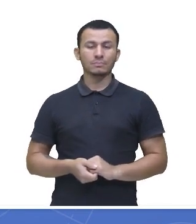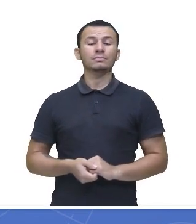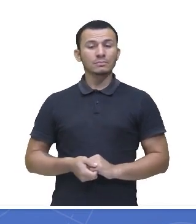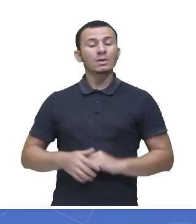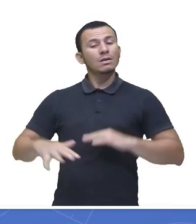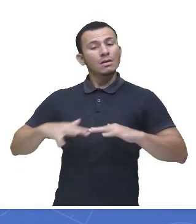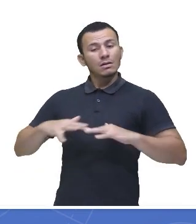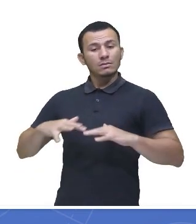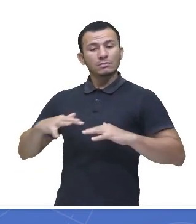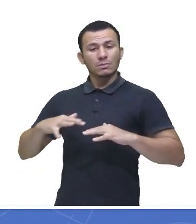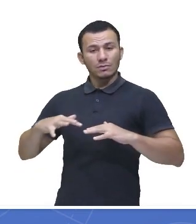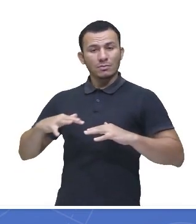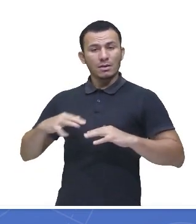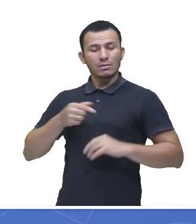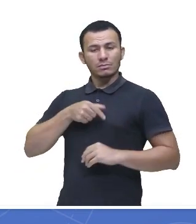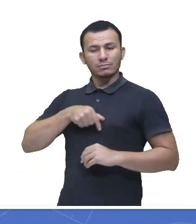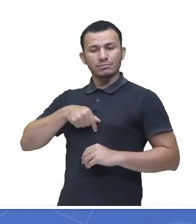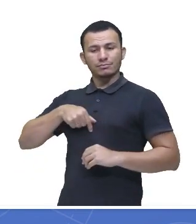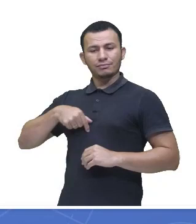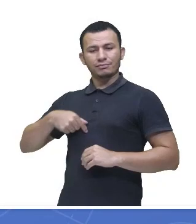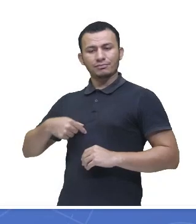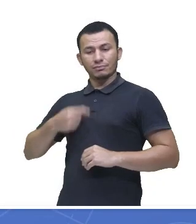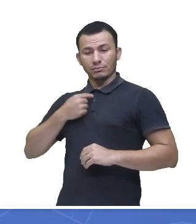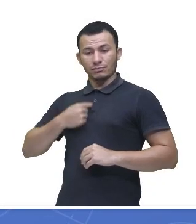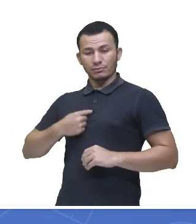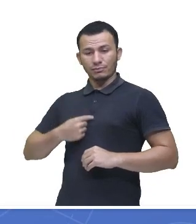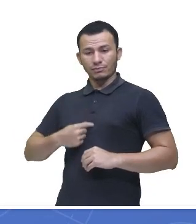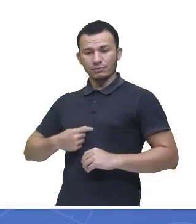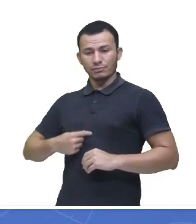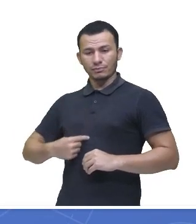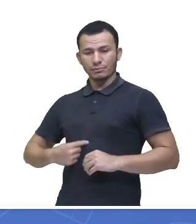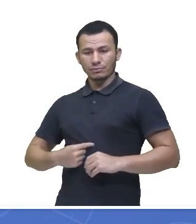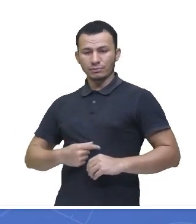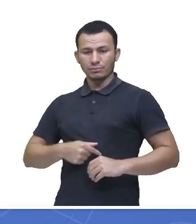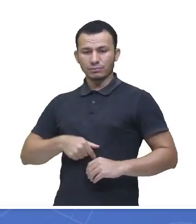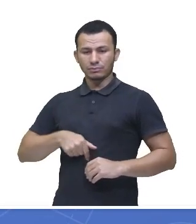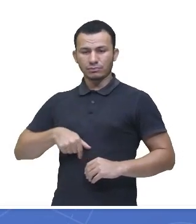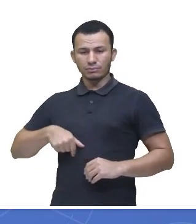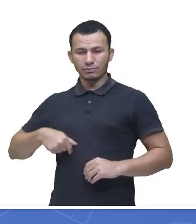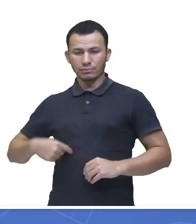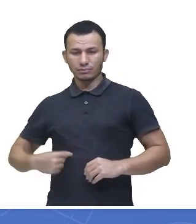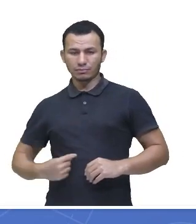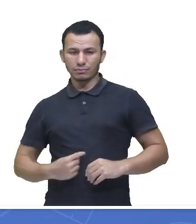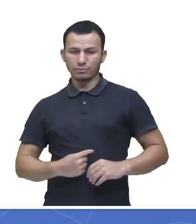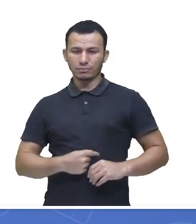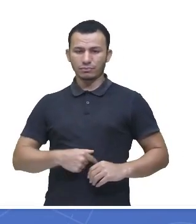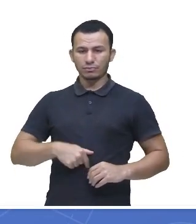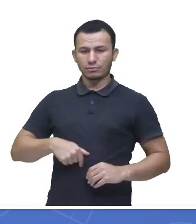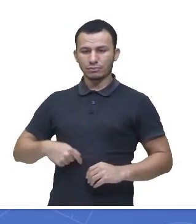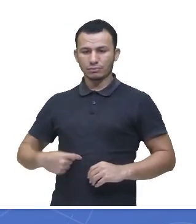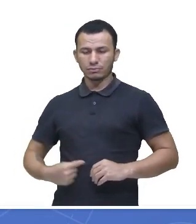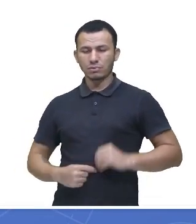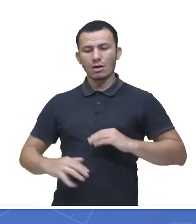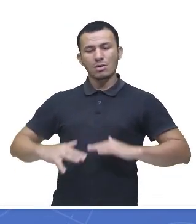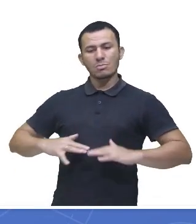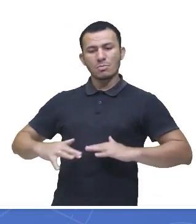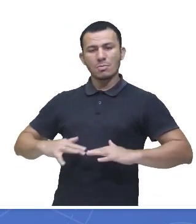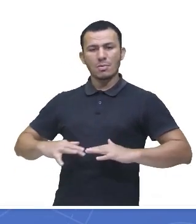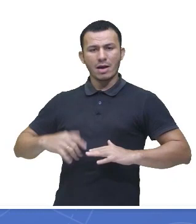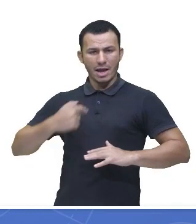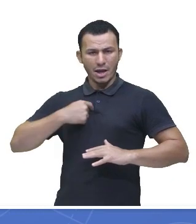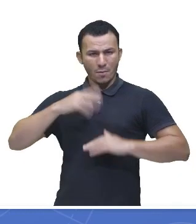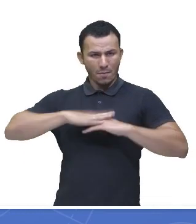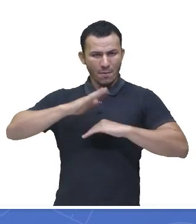olha aqui nos meus olhos verdes, eles são movimentos que parecem ondas, tá? Eles vão assim, ó. Só que a gente não controla